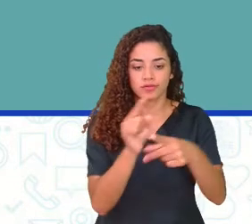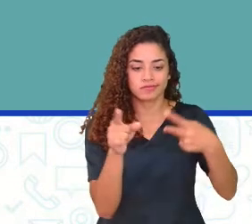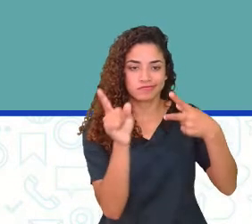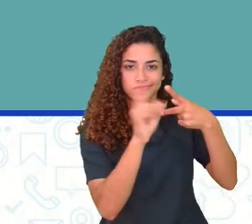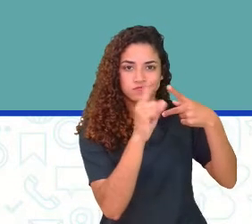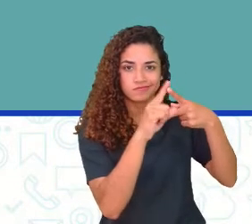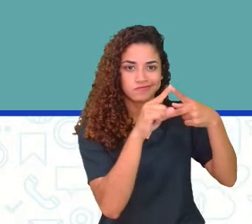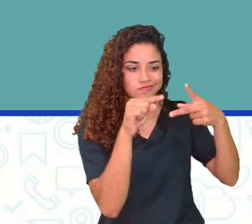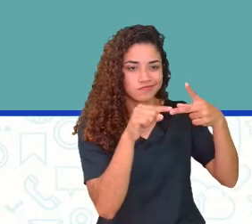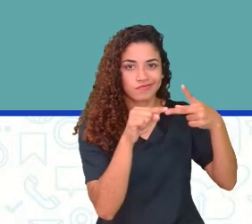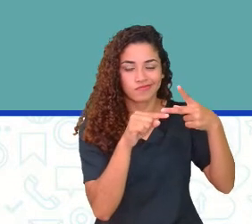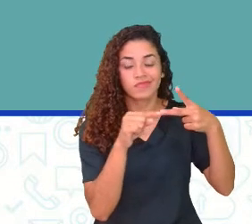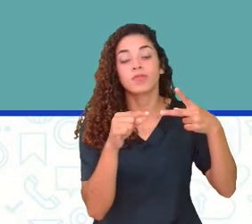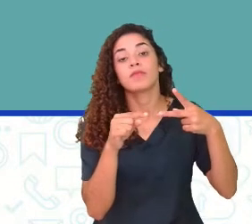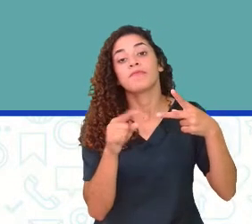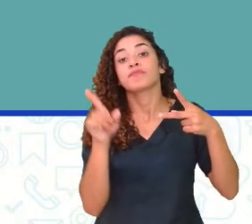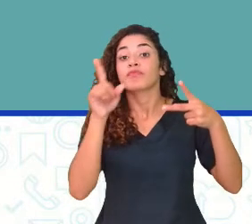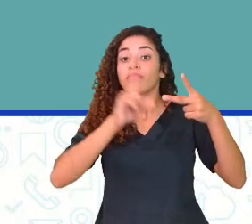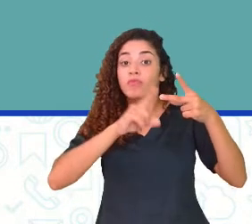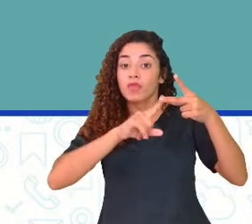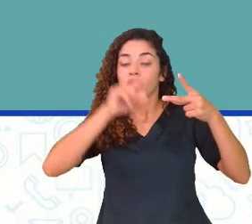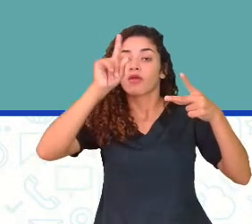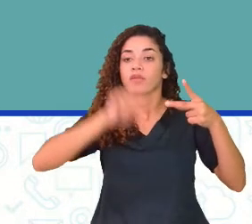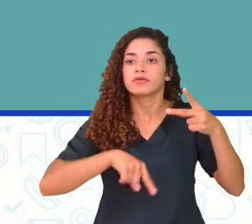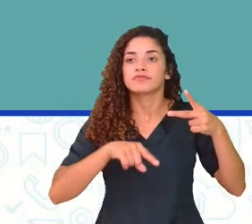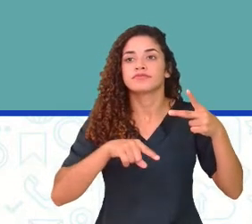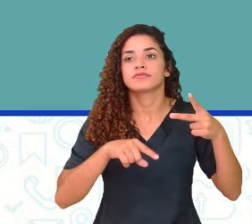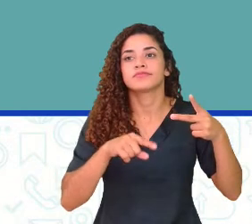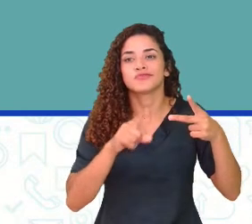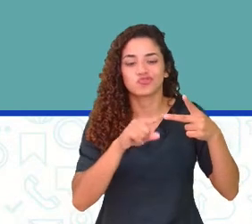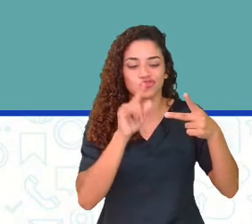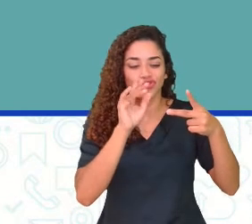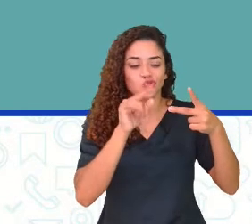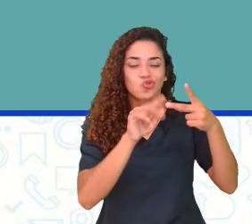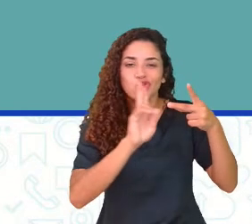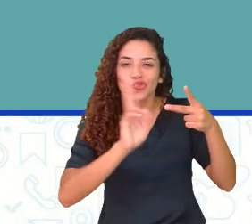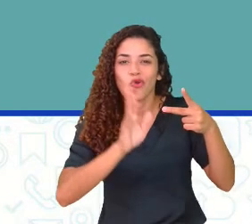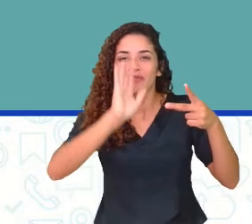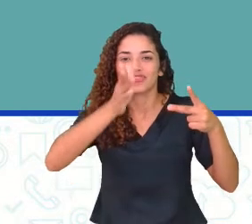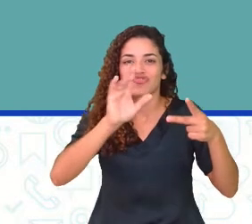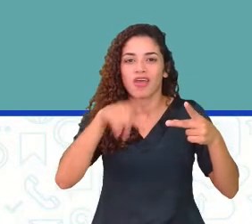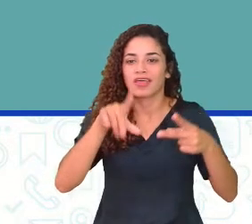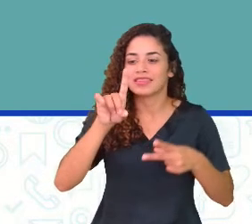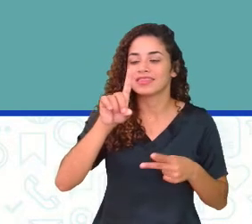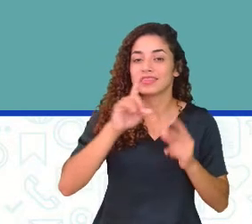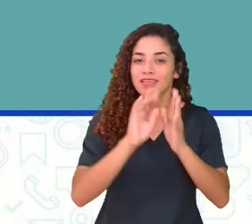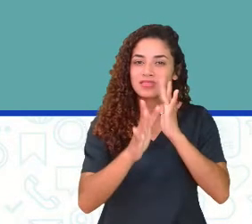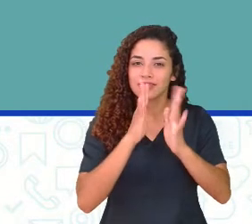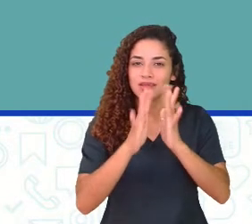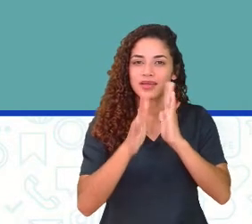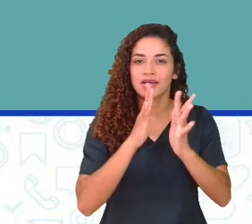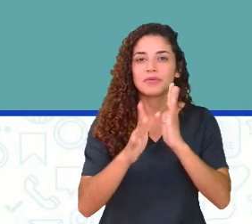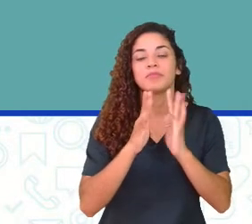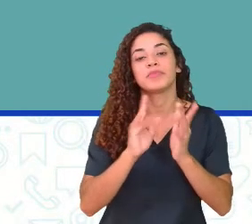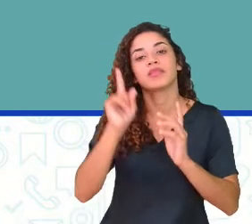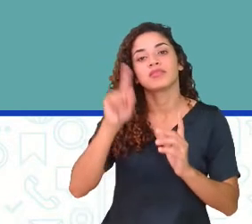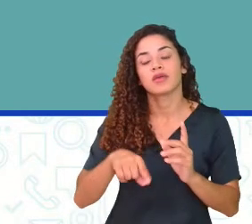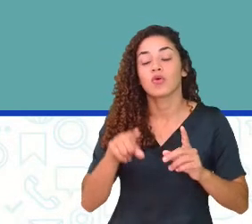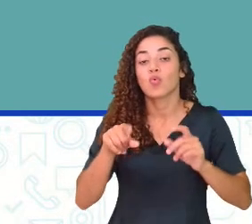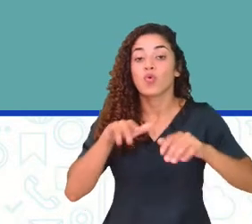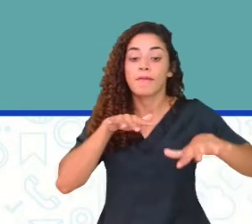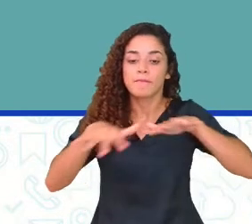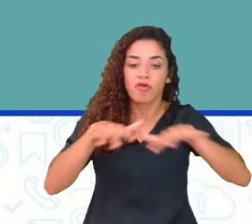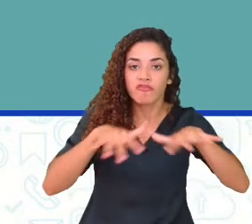eletricidade estática. Ela, pelo nome que já está dizendo, né, ela é dinâmica e, portanto, está em